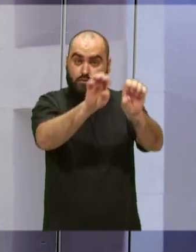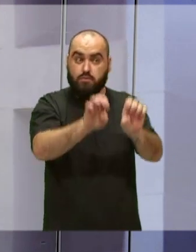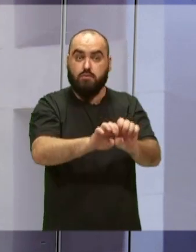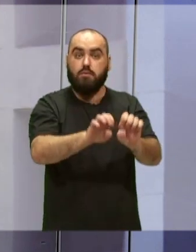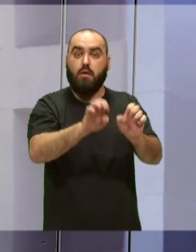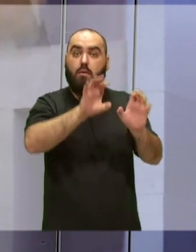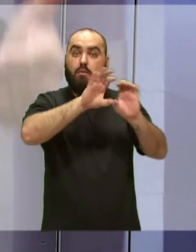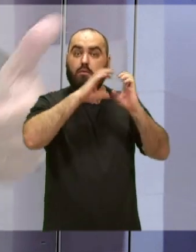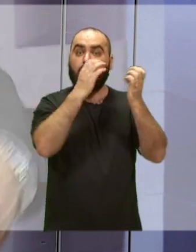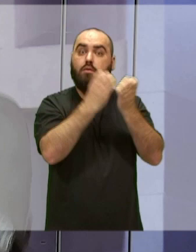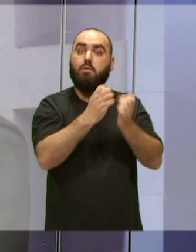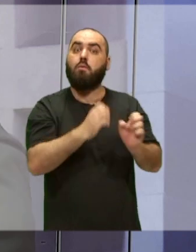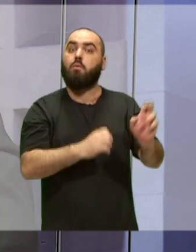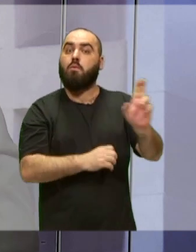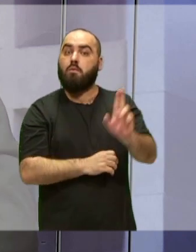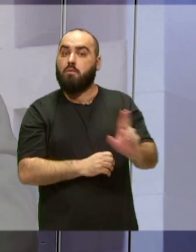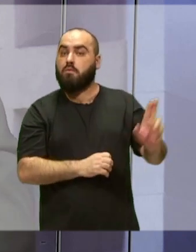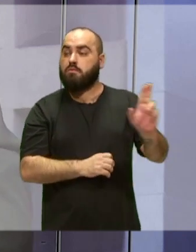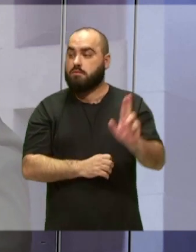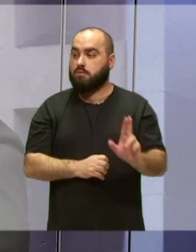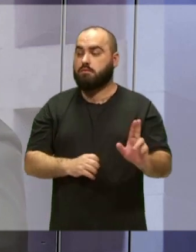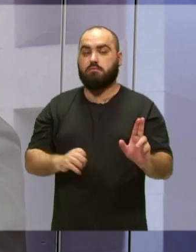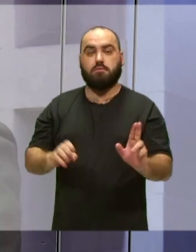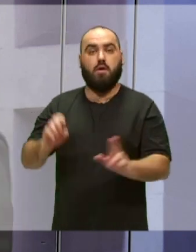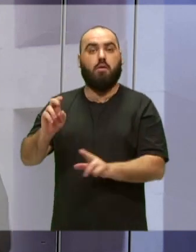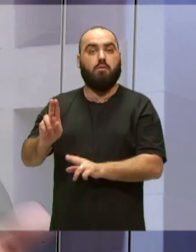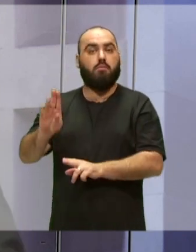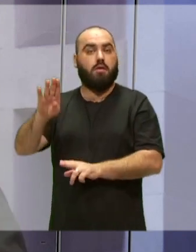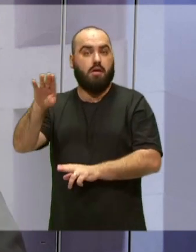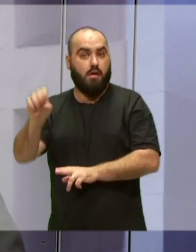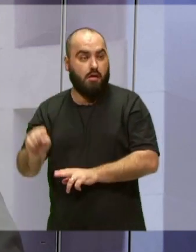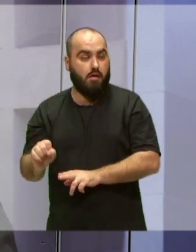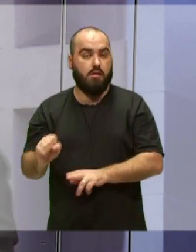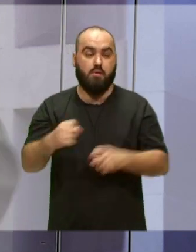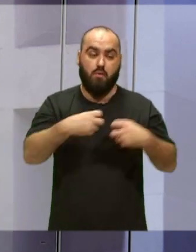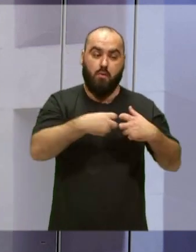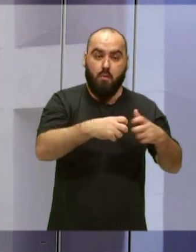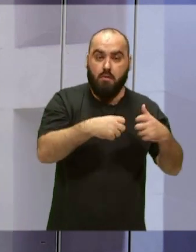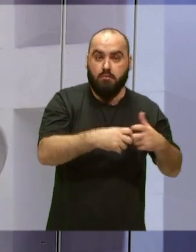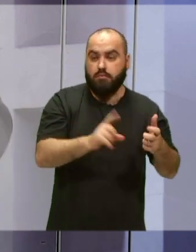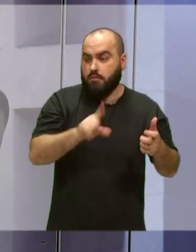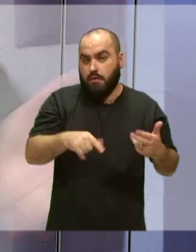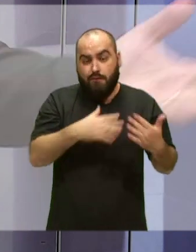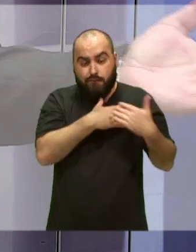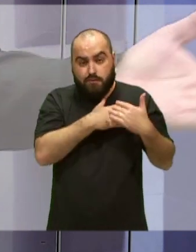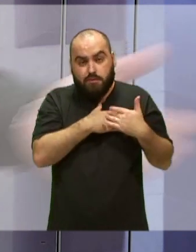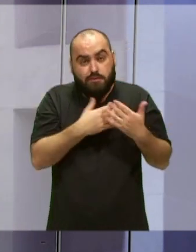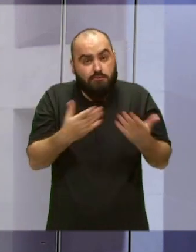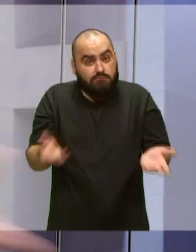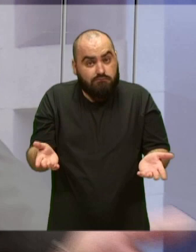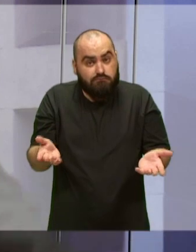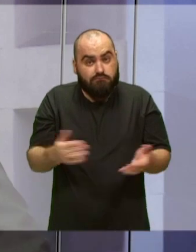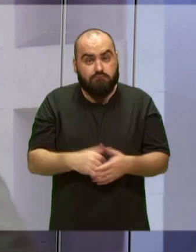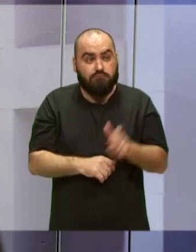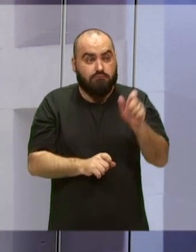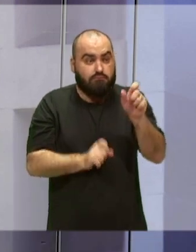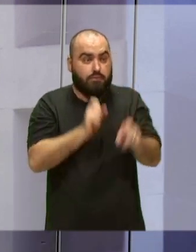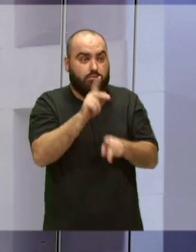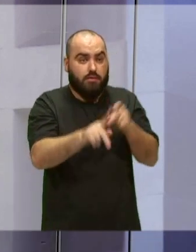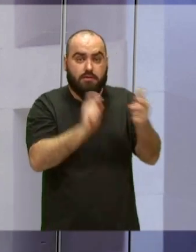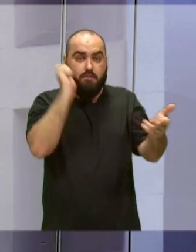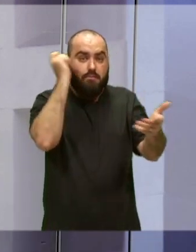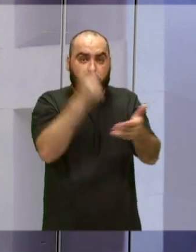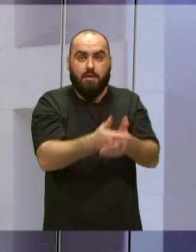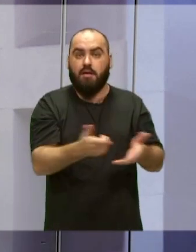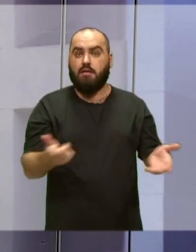há postinho de saúde é linha de ônibus Nós é é é a função Nossa a gente a população paga imposto para